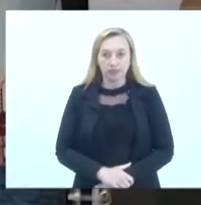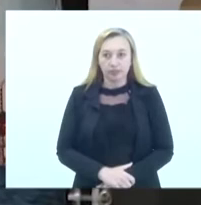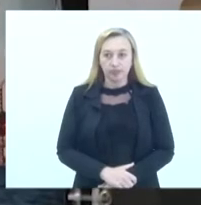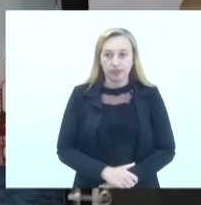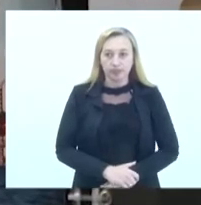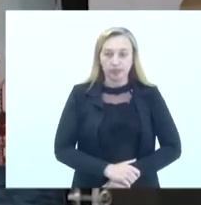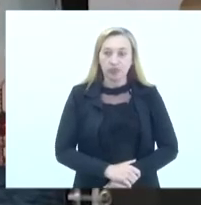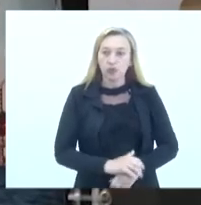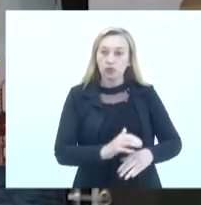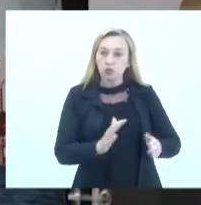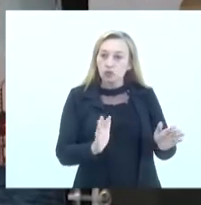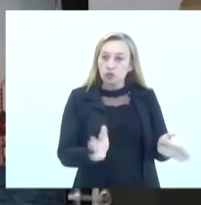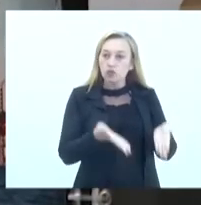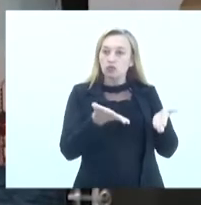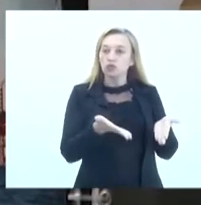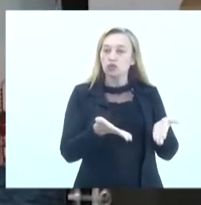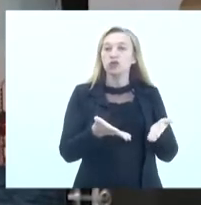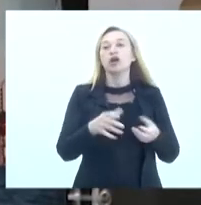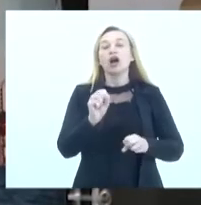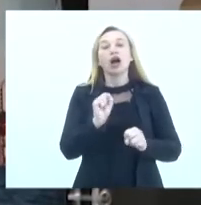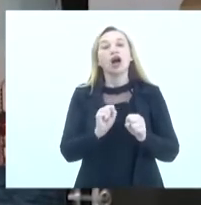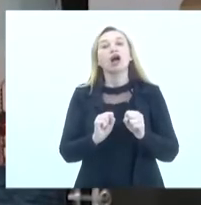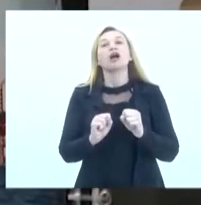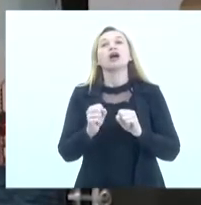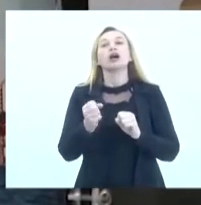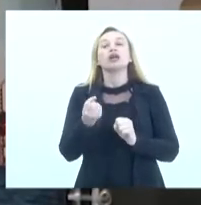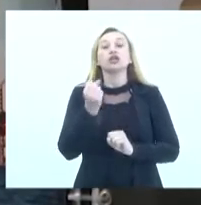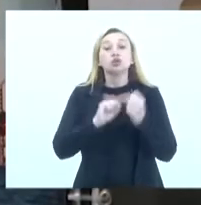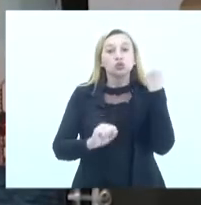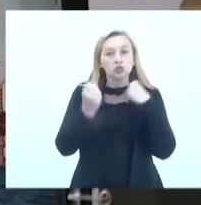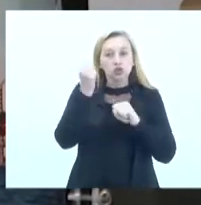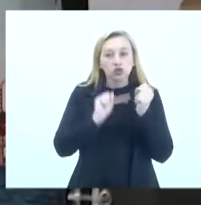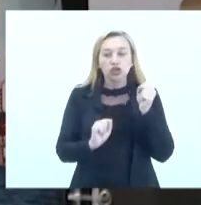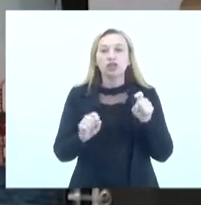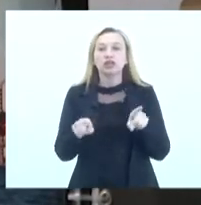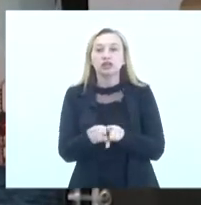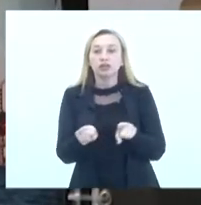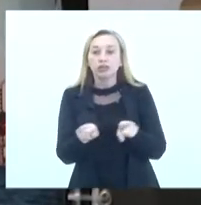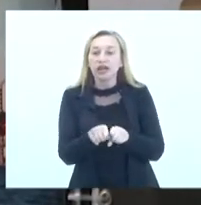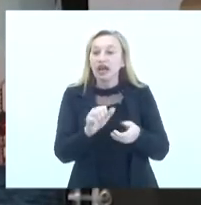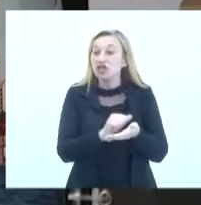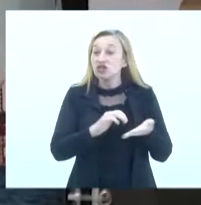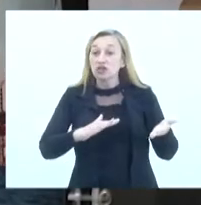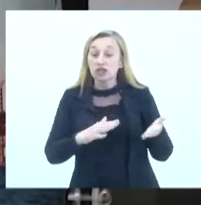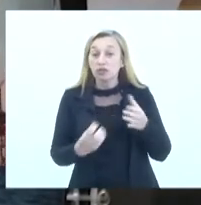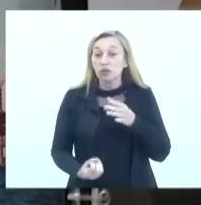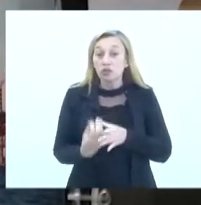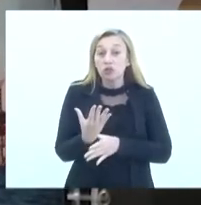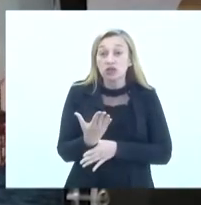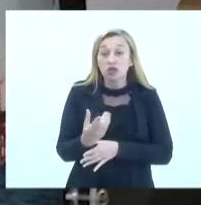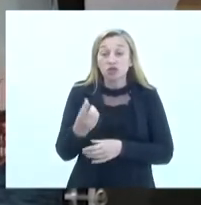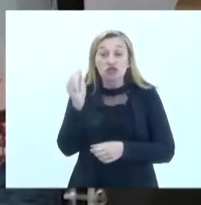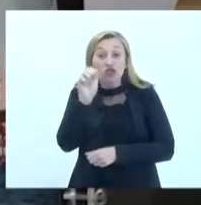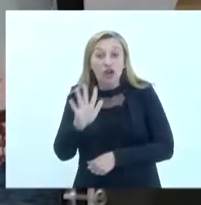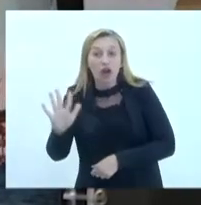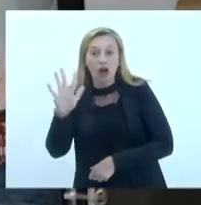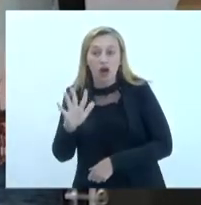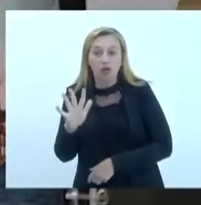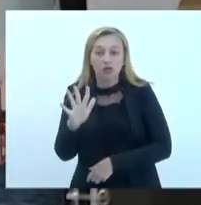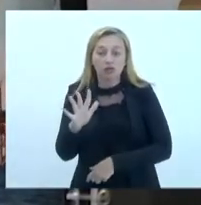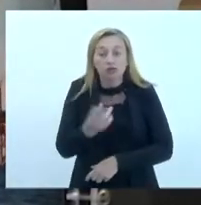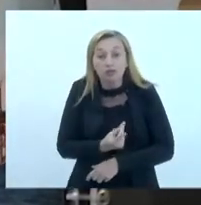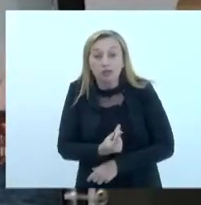de alavancar a indústria e a atividade produtiva de uma forma geral. A gente está saindo de